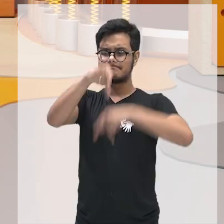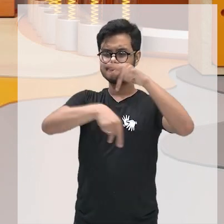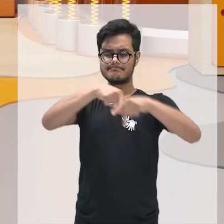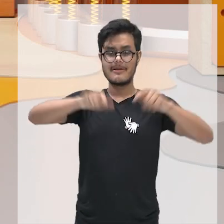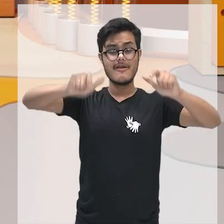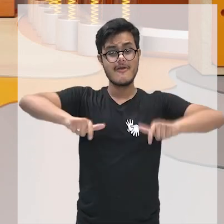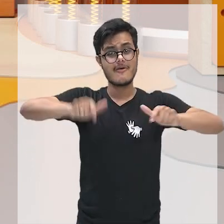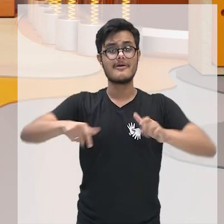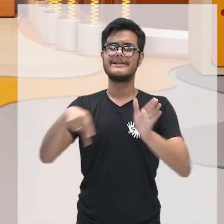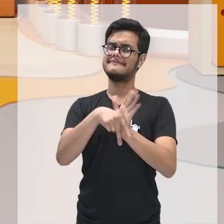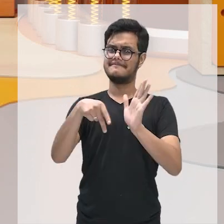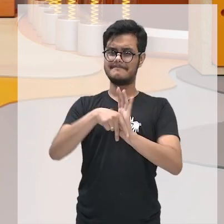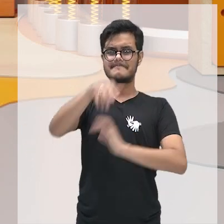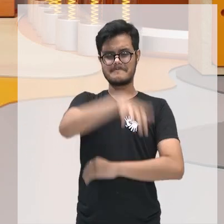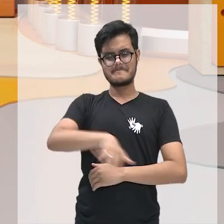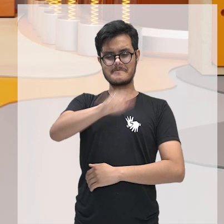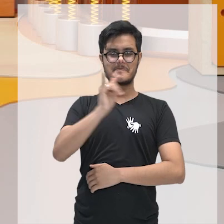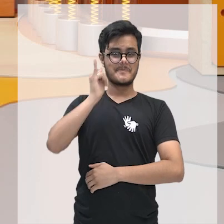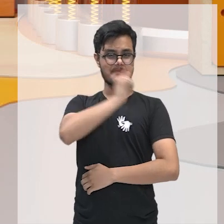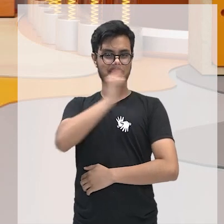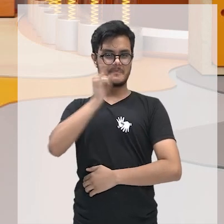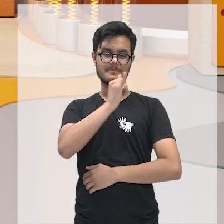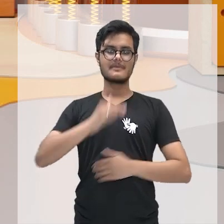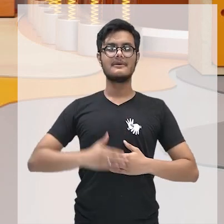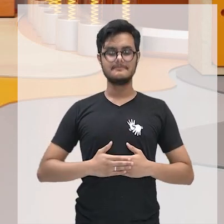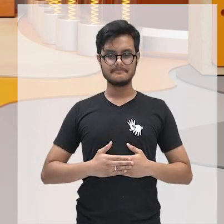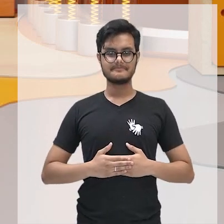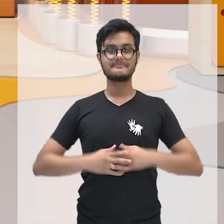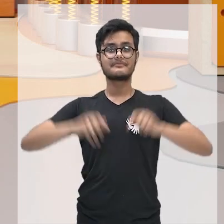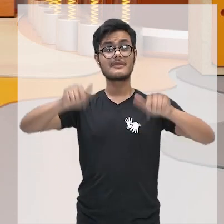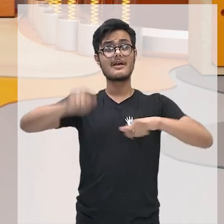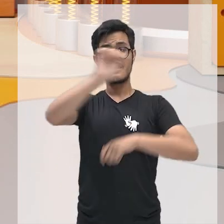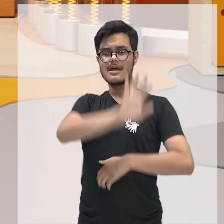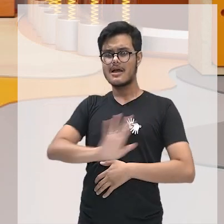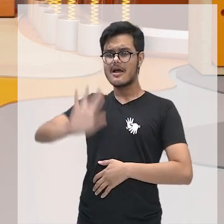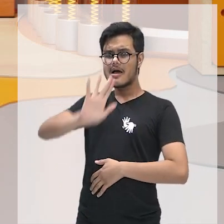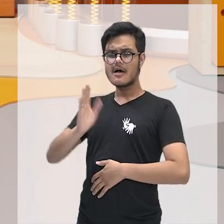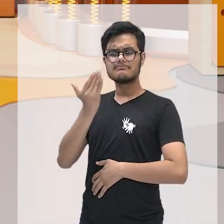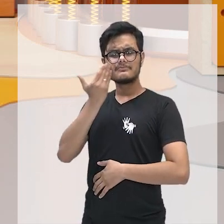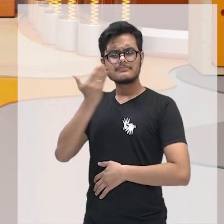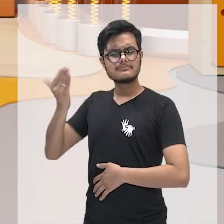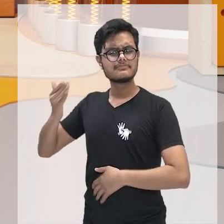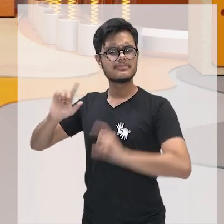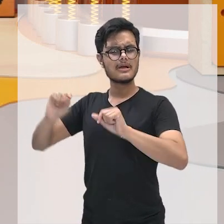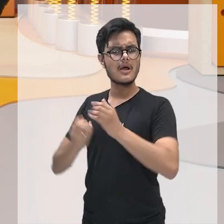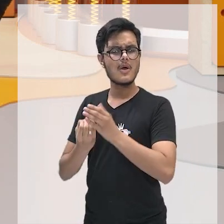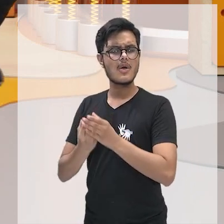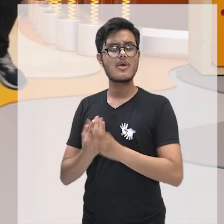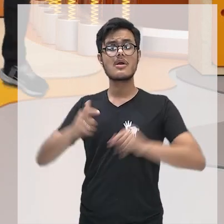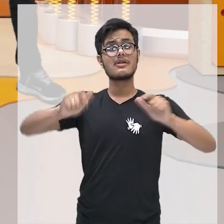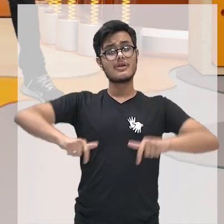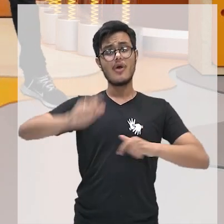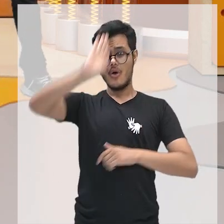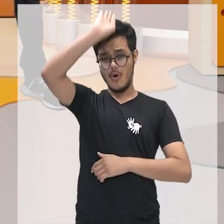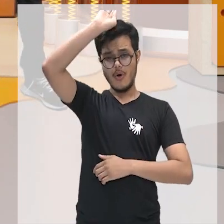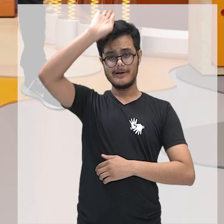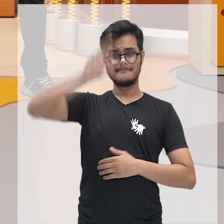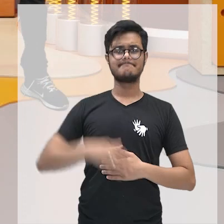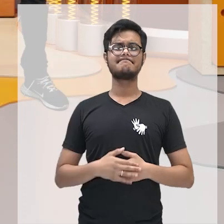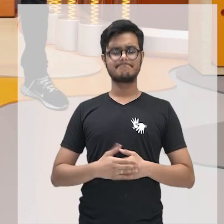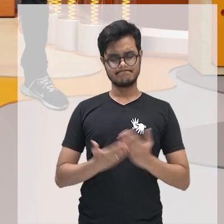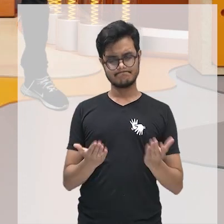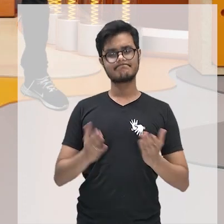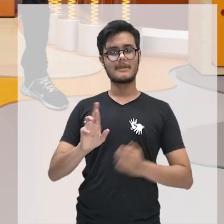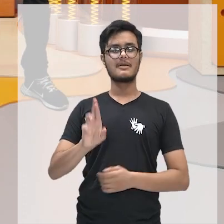região da Península Itálica essa região aonde nós vamos ver surgir a cidade de Roma